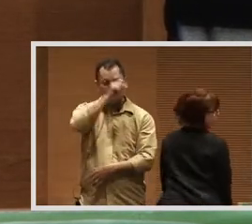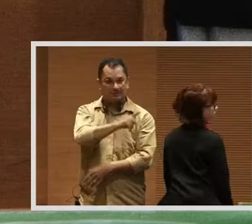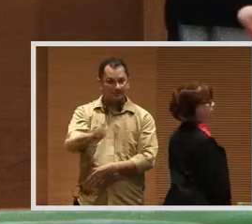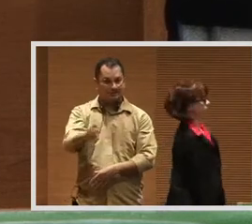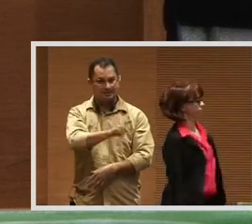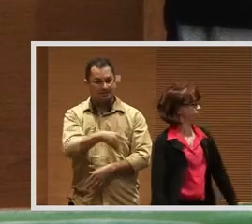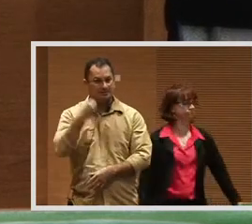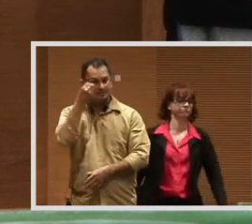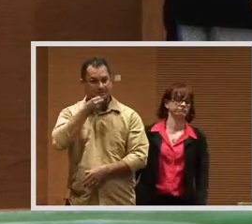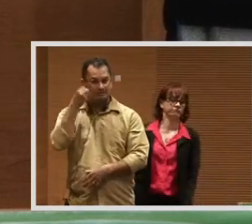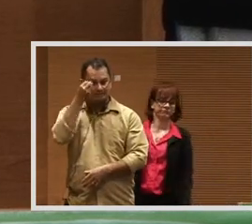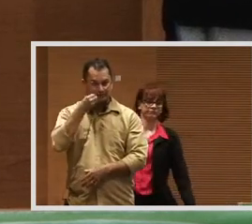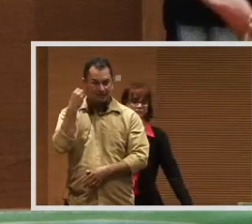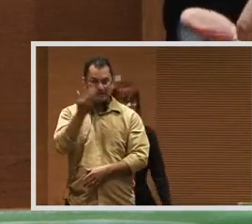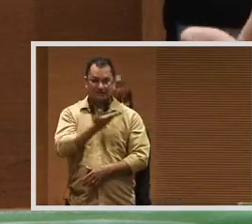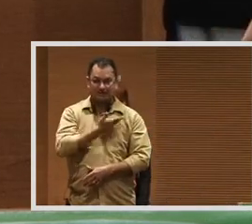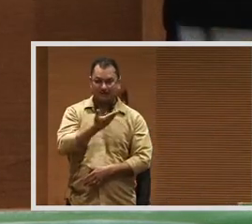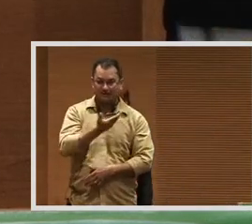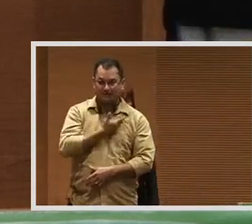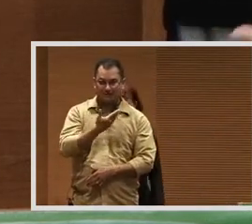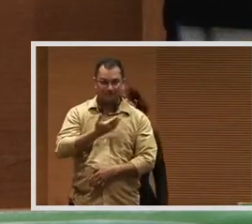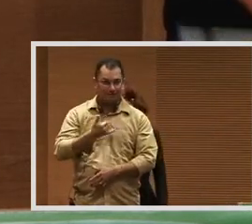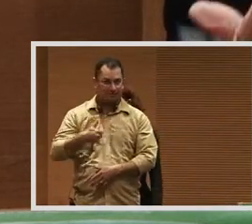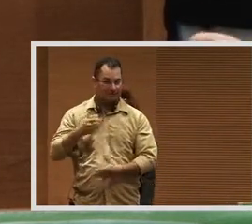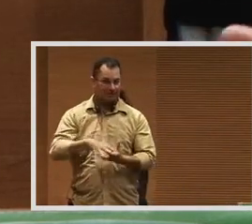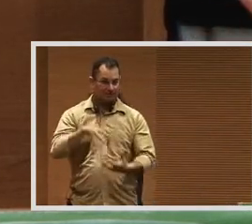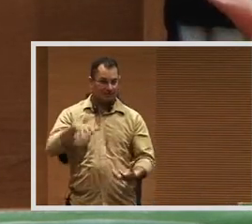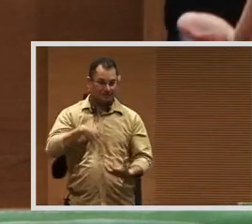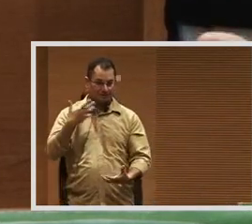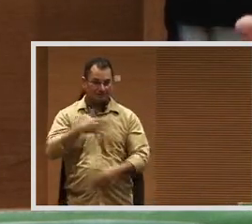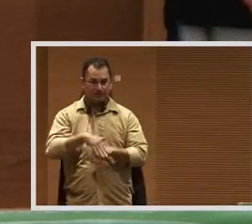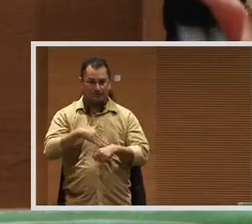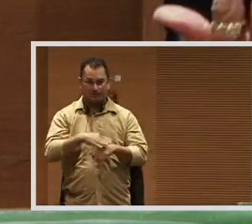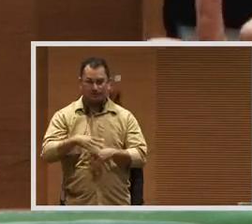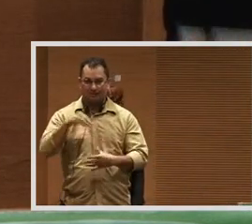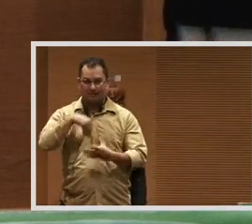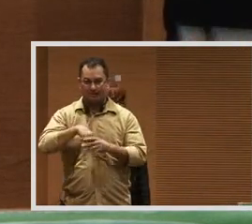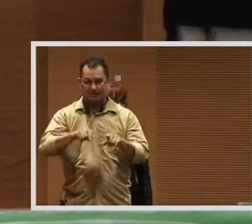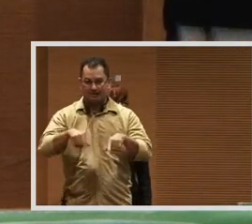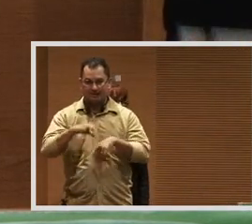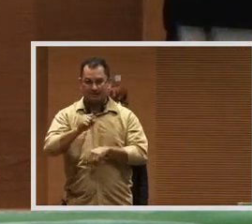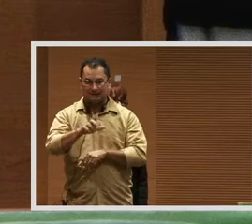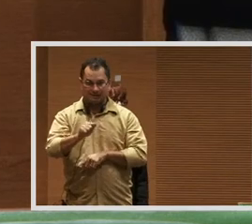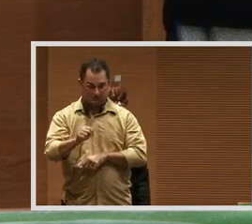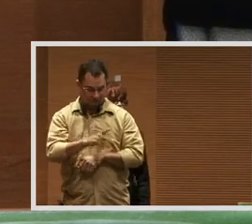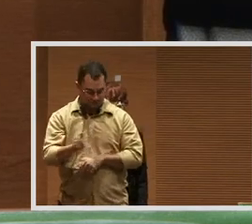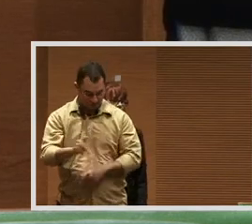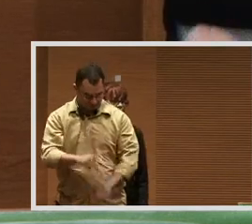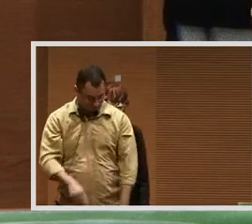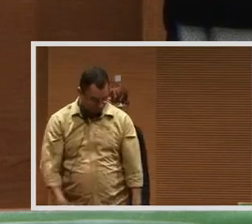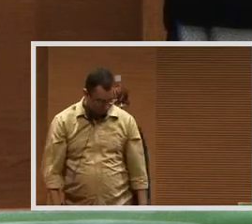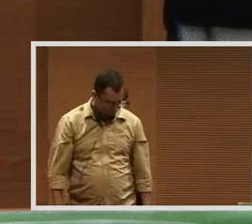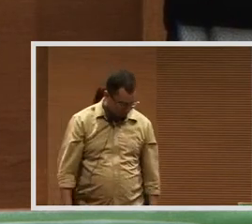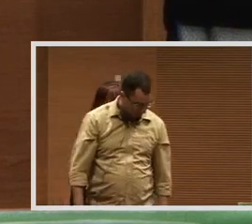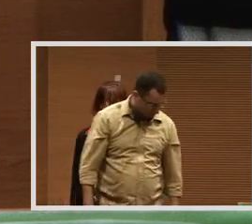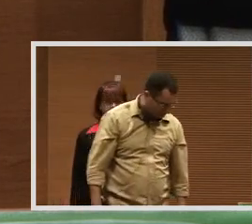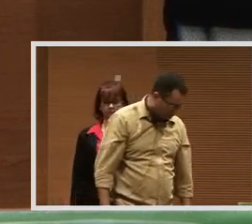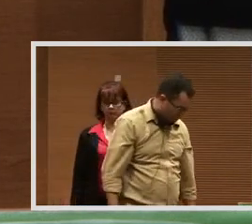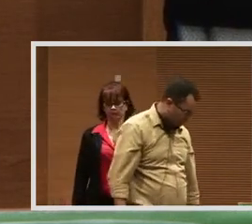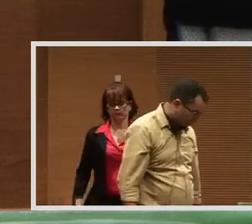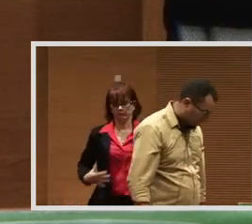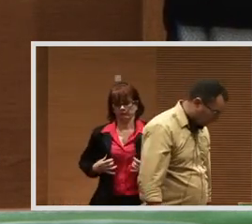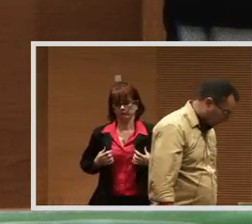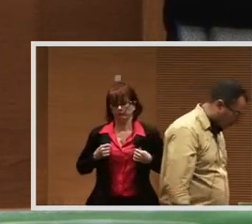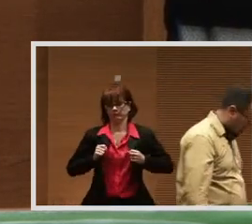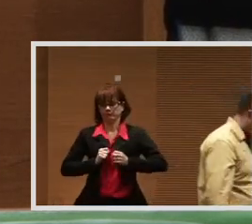a experiência das colegas mais velhas que conversam nas salas dos professores, que é muito parecido